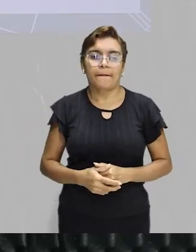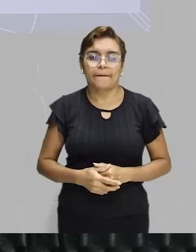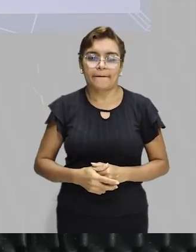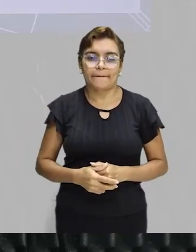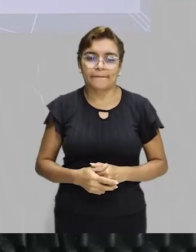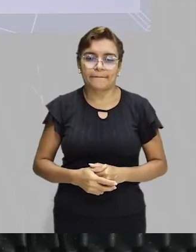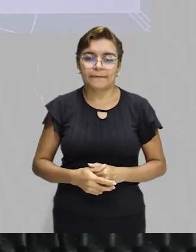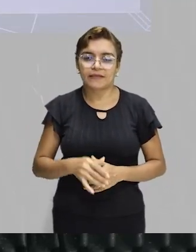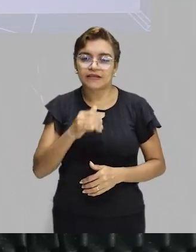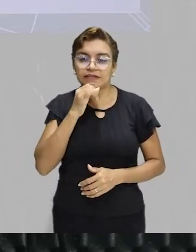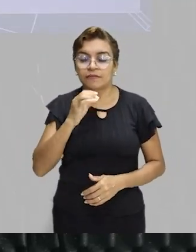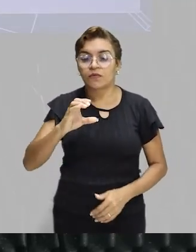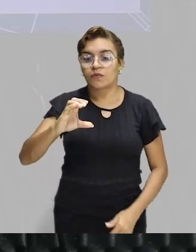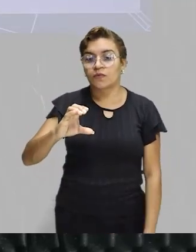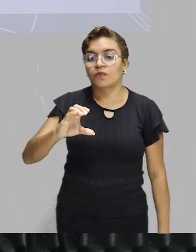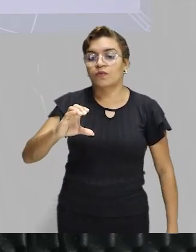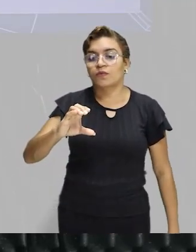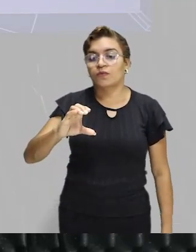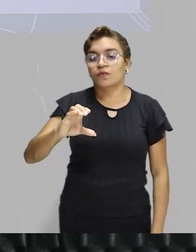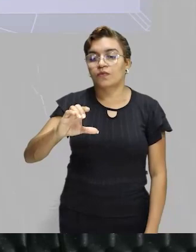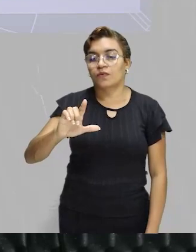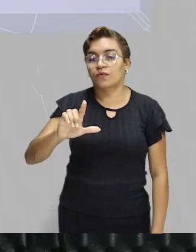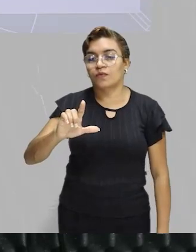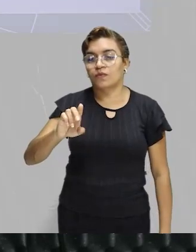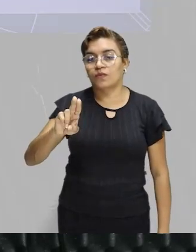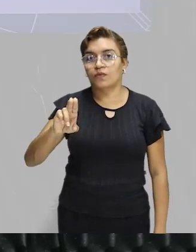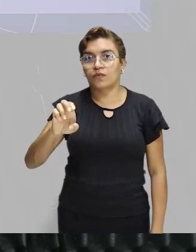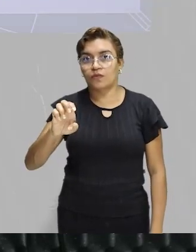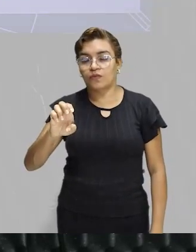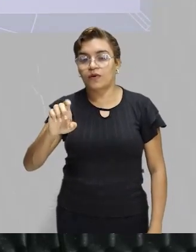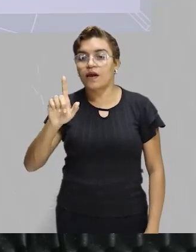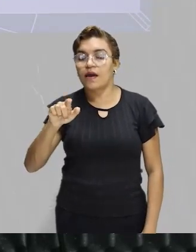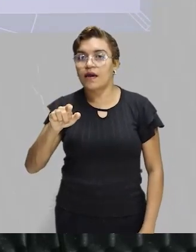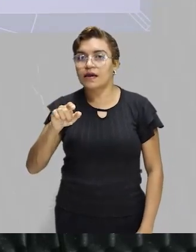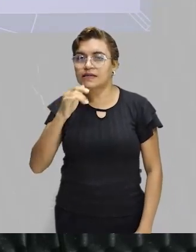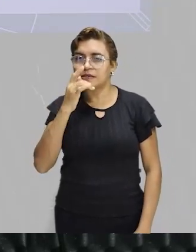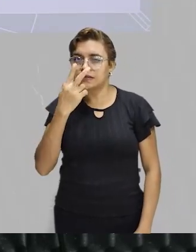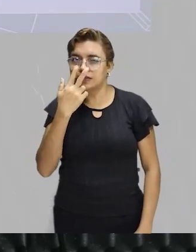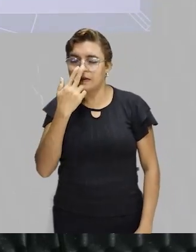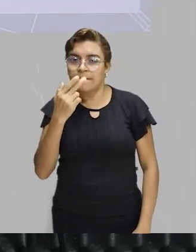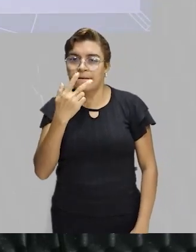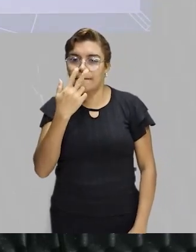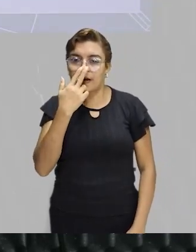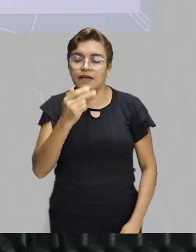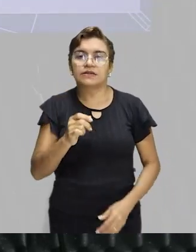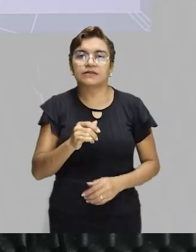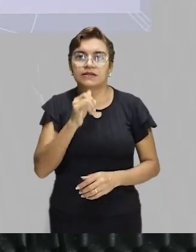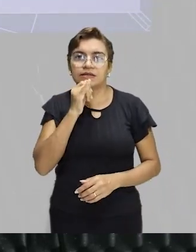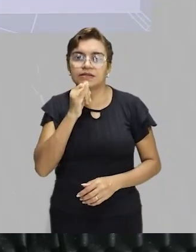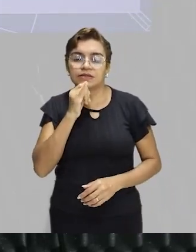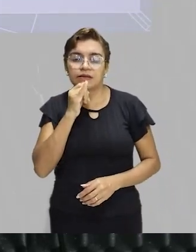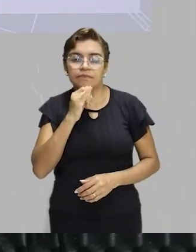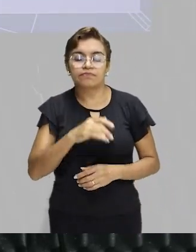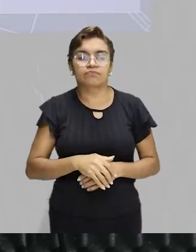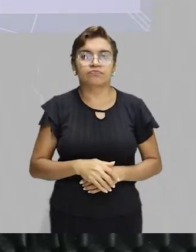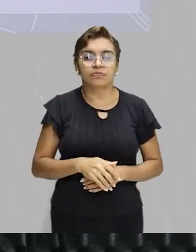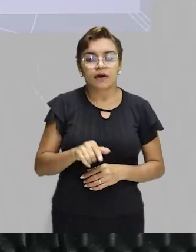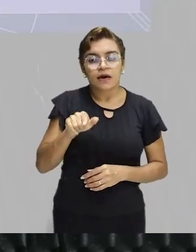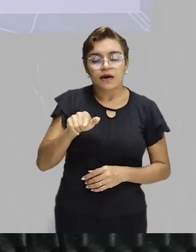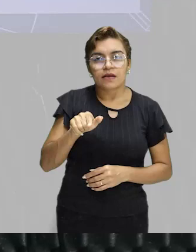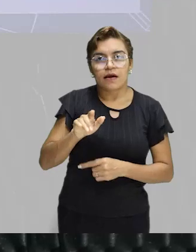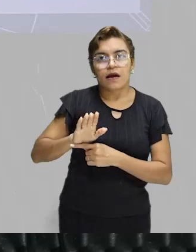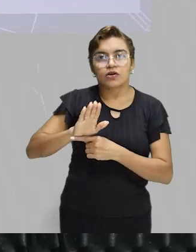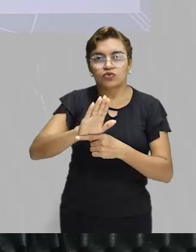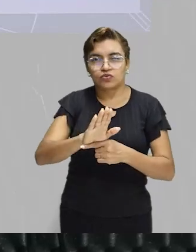são pistas, evidências, são coisas que vão te chamar atenção no texto e vão te ajudar a entender